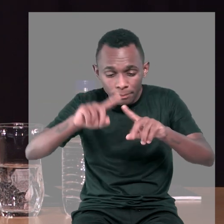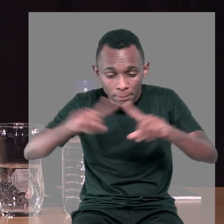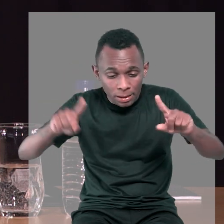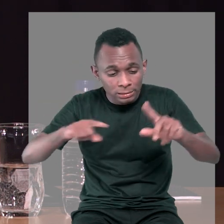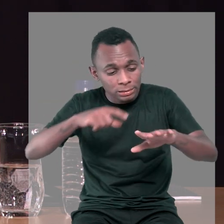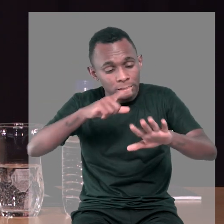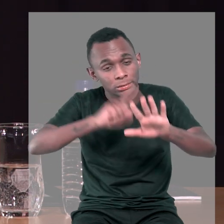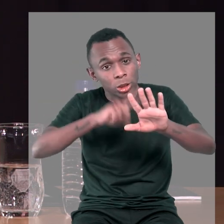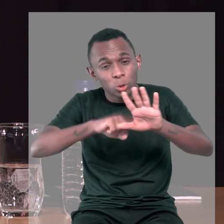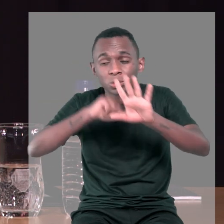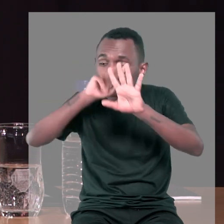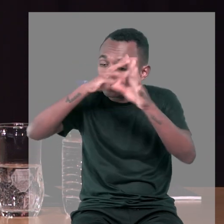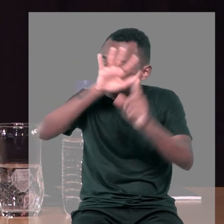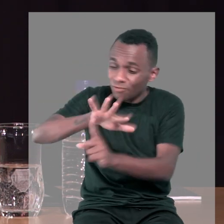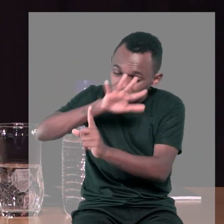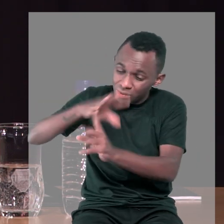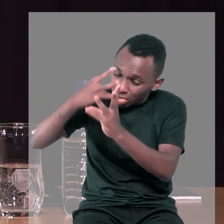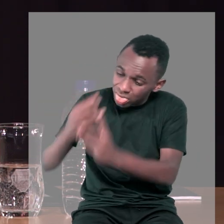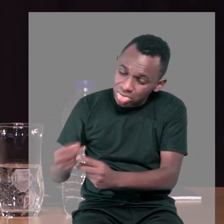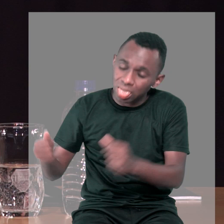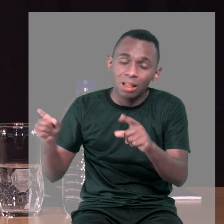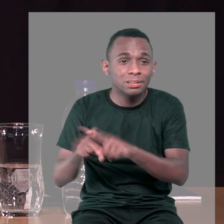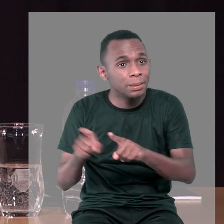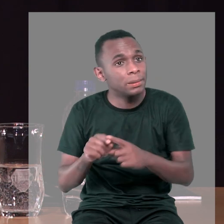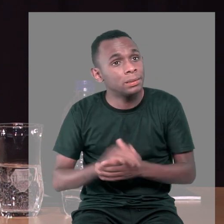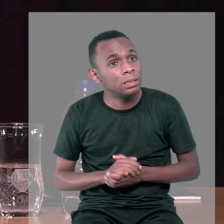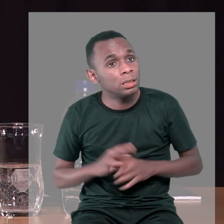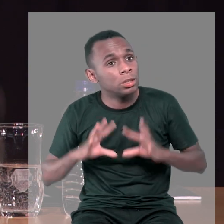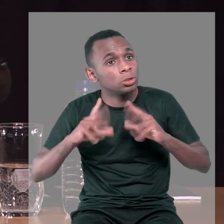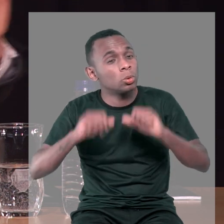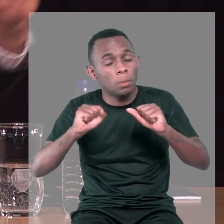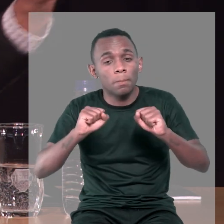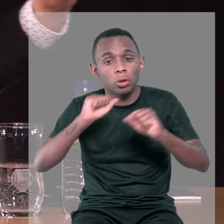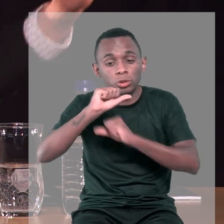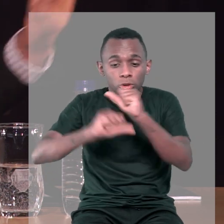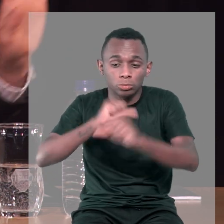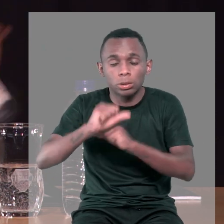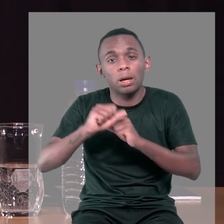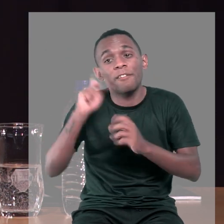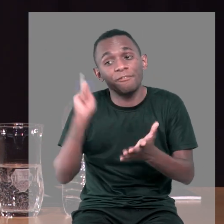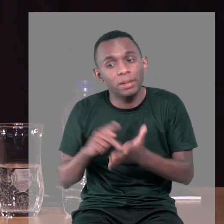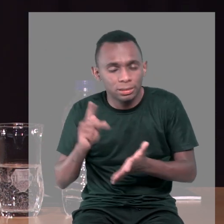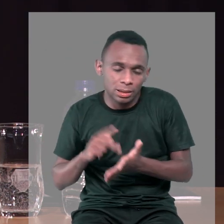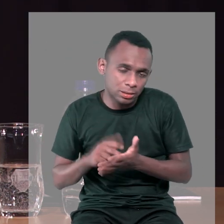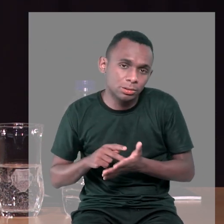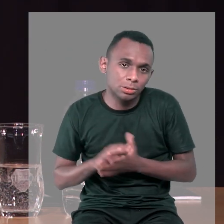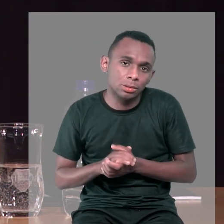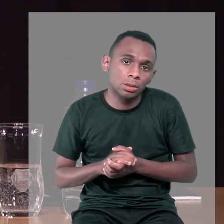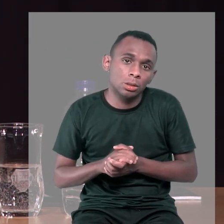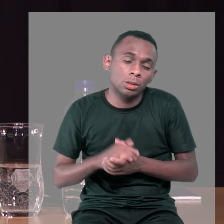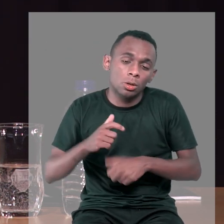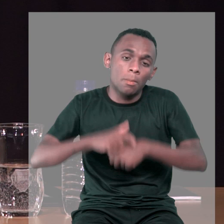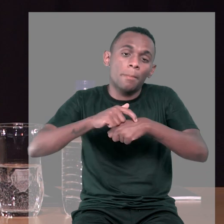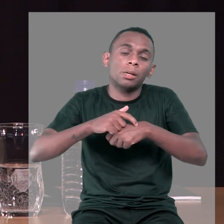Desde que certas condições sejam atendidas, né? Por exemplo, que seja o líder de um movimento totalitário que o